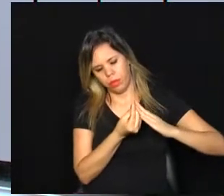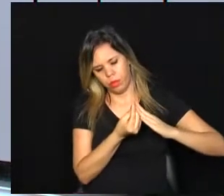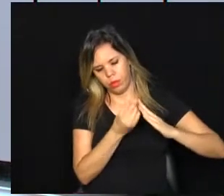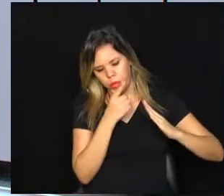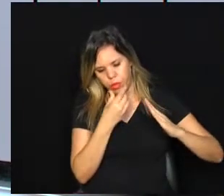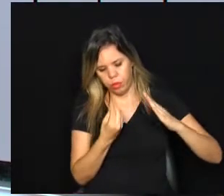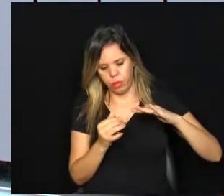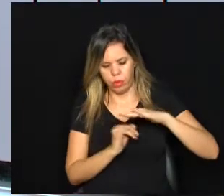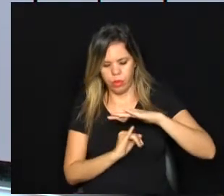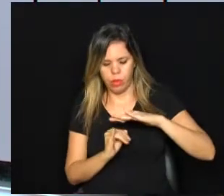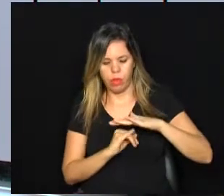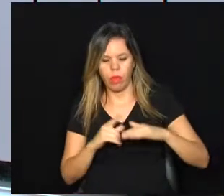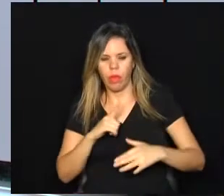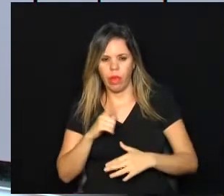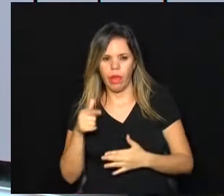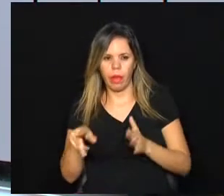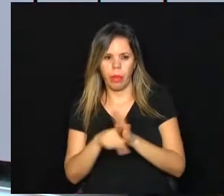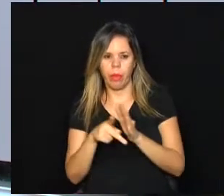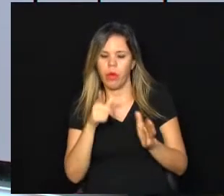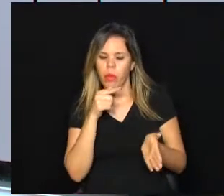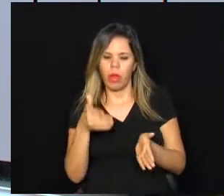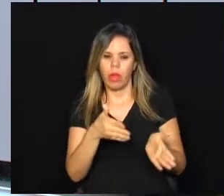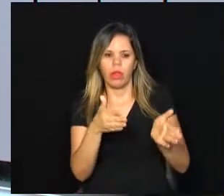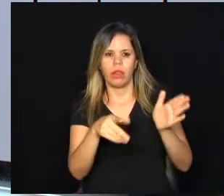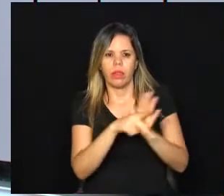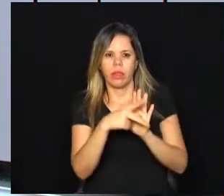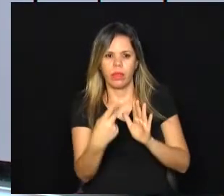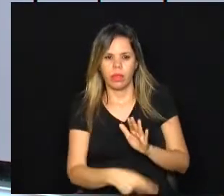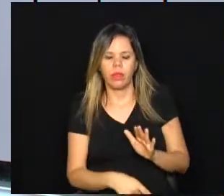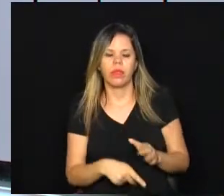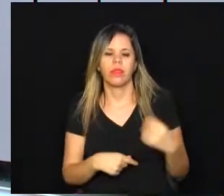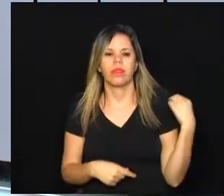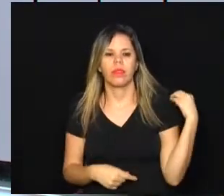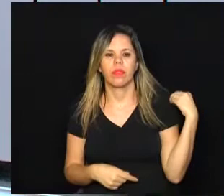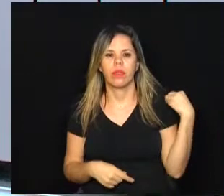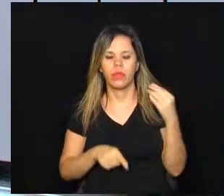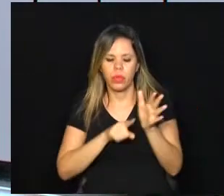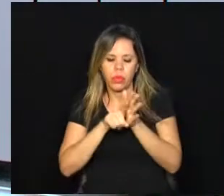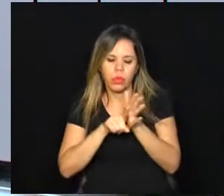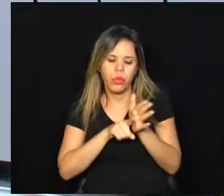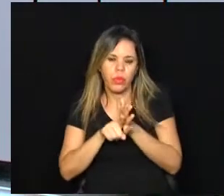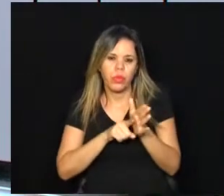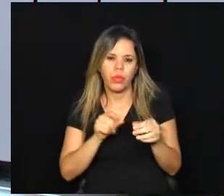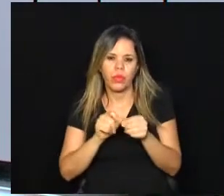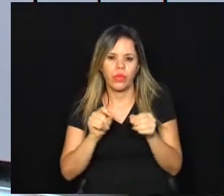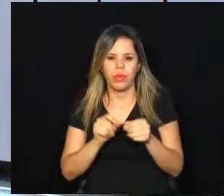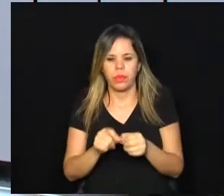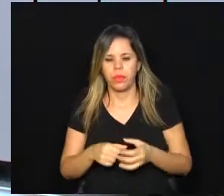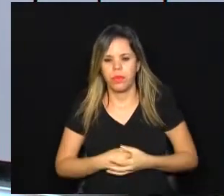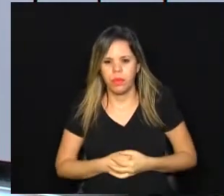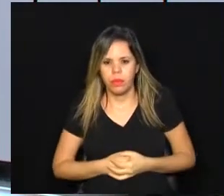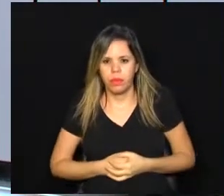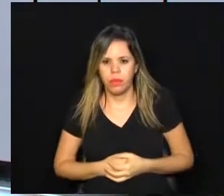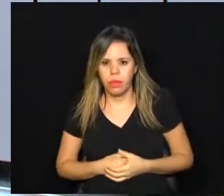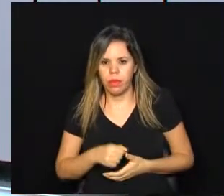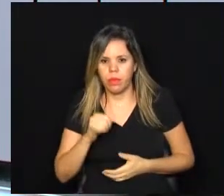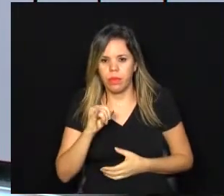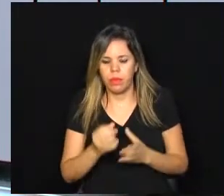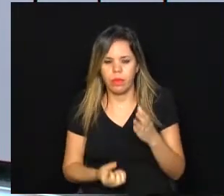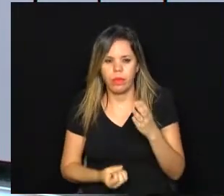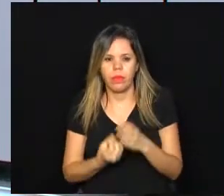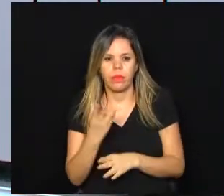aqui uma represa que possa armazenar a água. E nos estudos feitos, nas estimativas, se essa represa